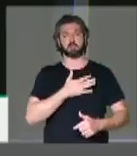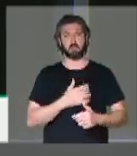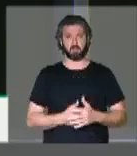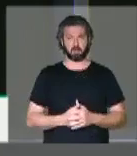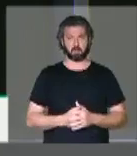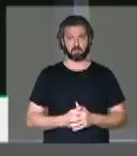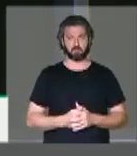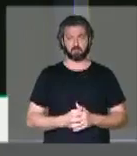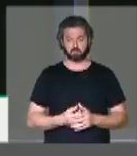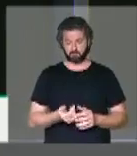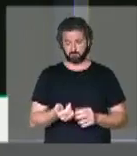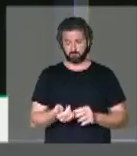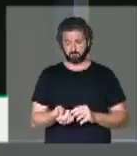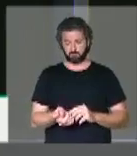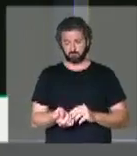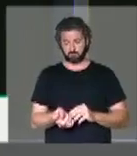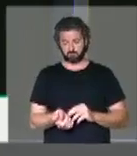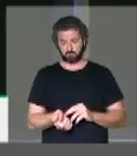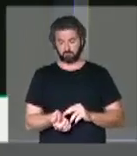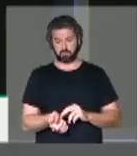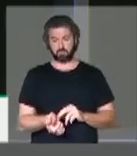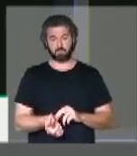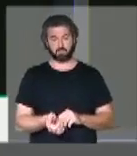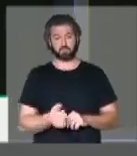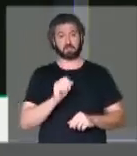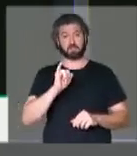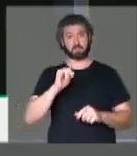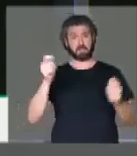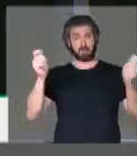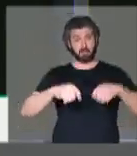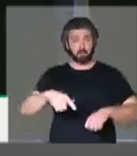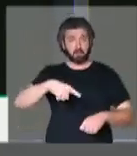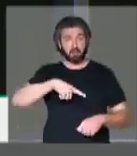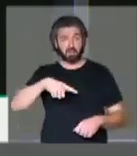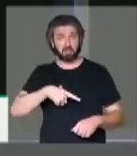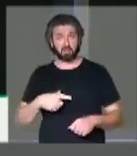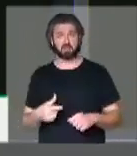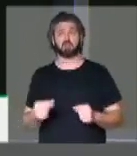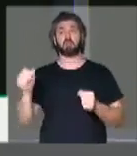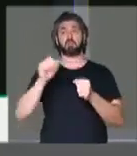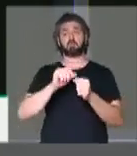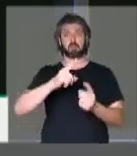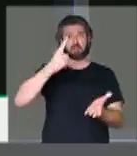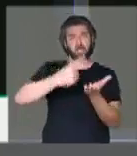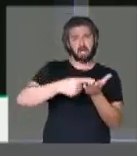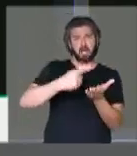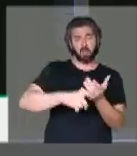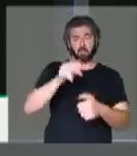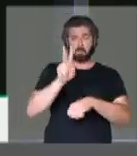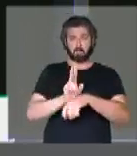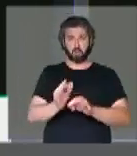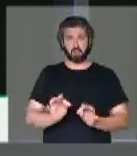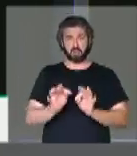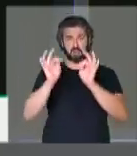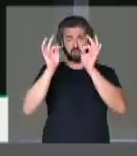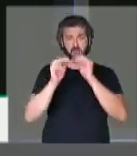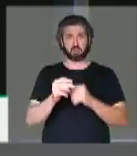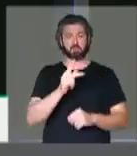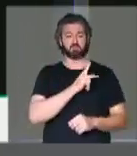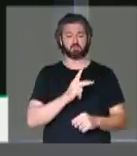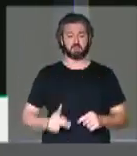mais se nós temos capacidade de fazer acordo de salvaguarda